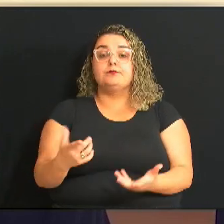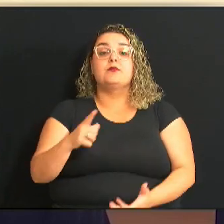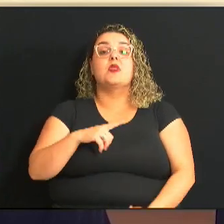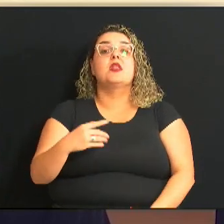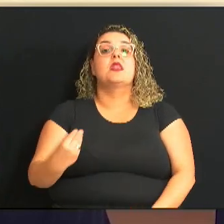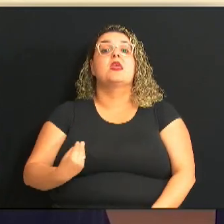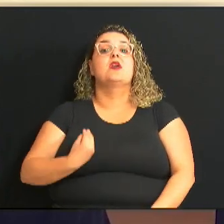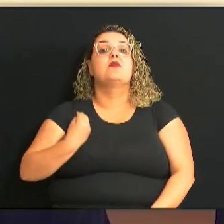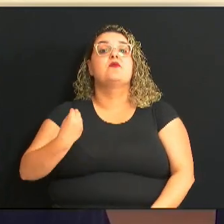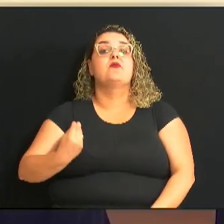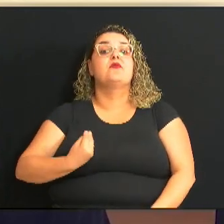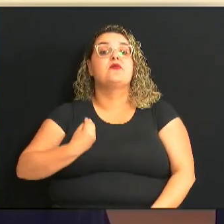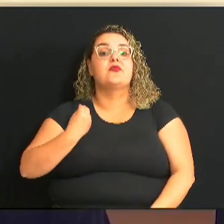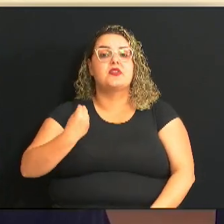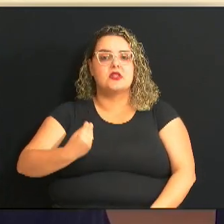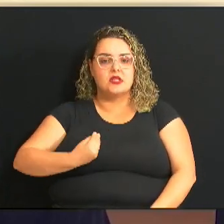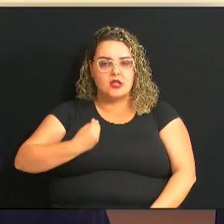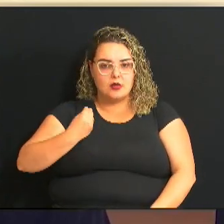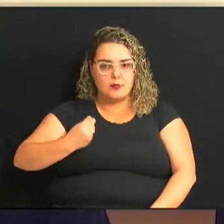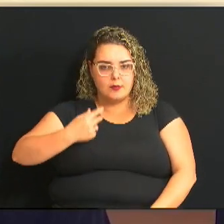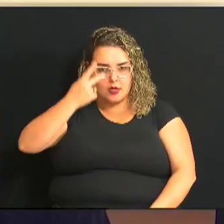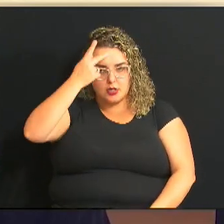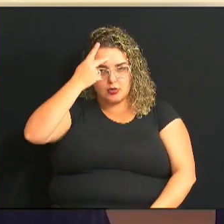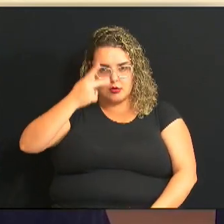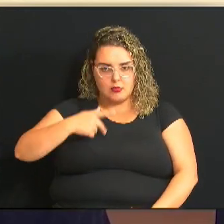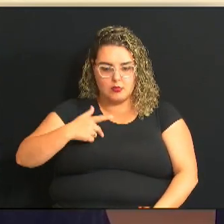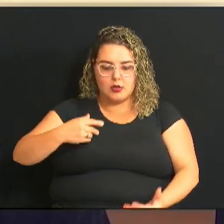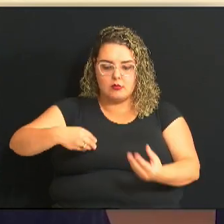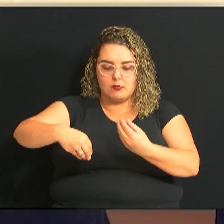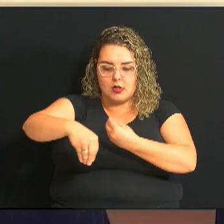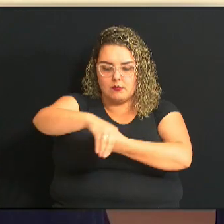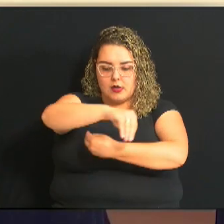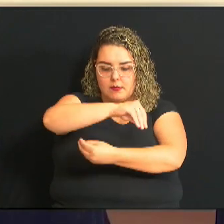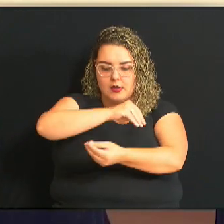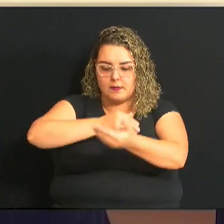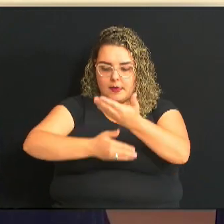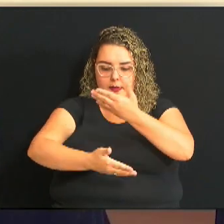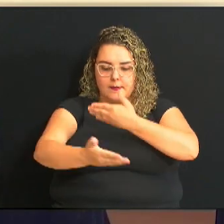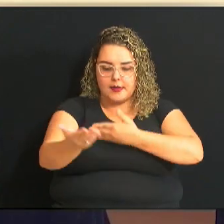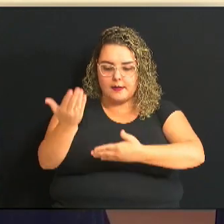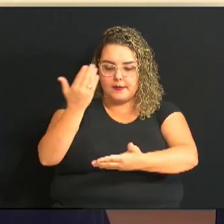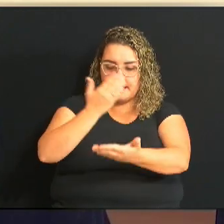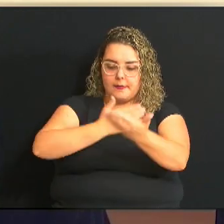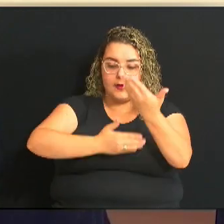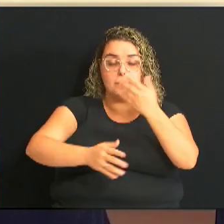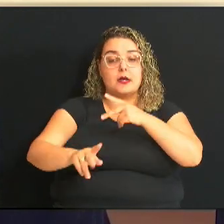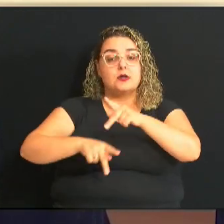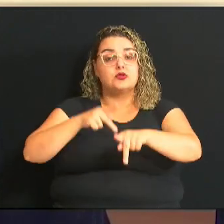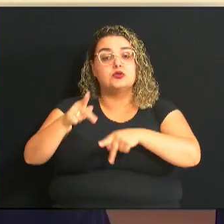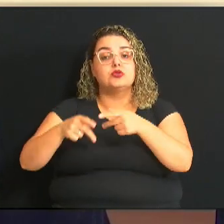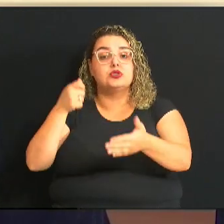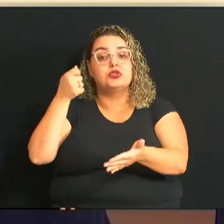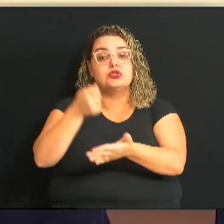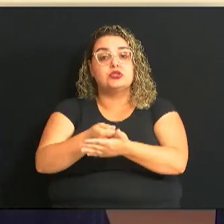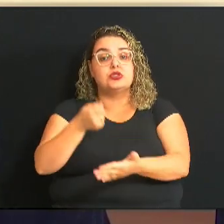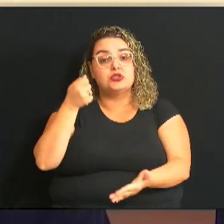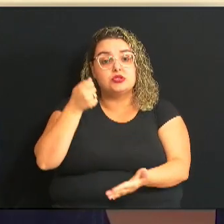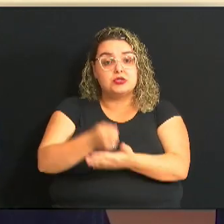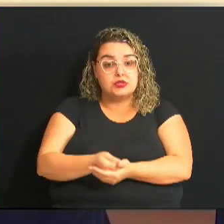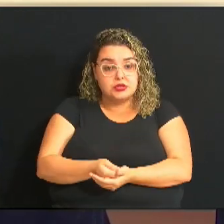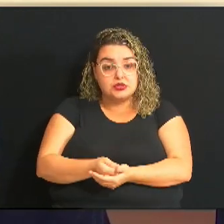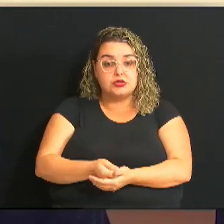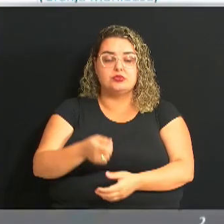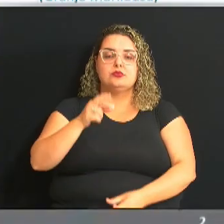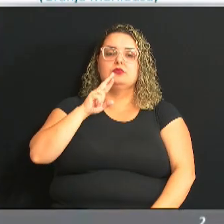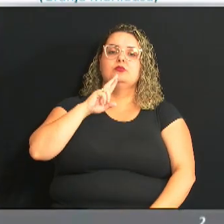e esse organismo vivo vai interagindo com a população e exigindo uma